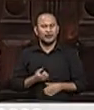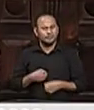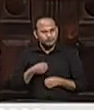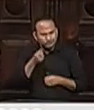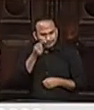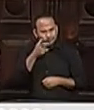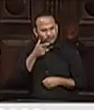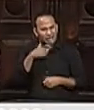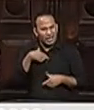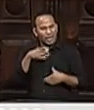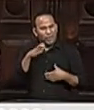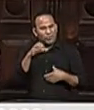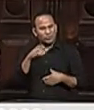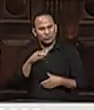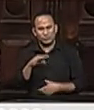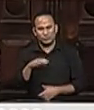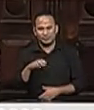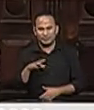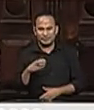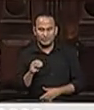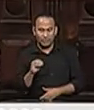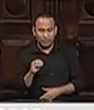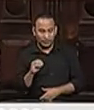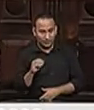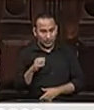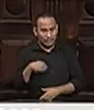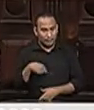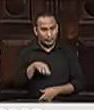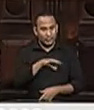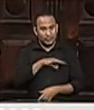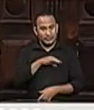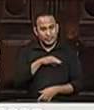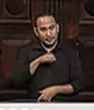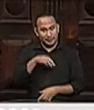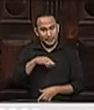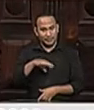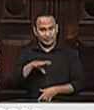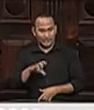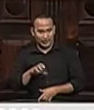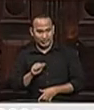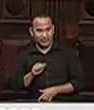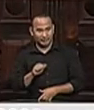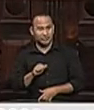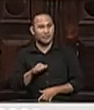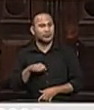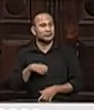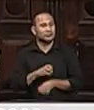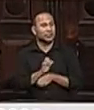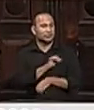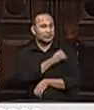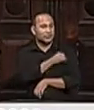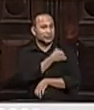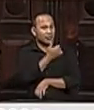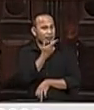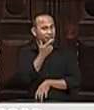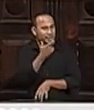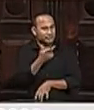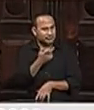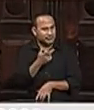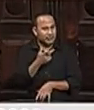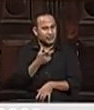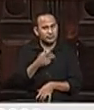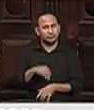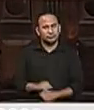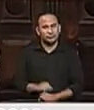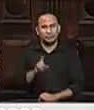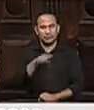uma instituição de maneira genérica, a Polícia Militar do Estado do Rio de Janeiro, de maneira indiscriminada, colocando em